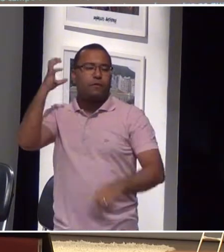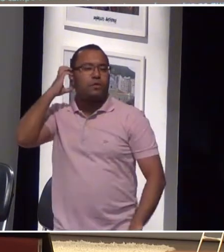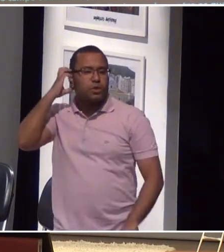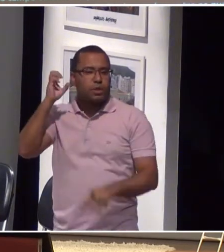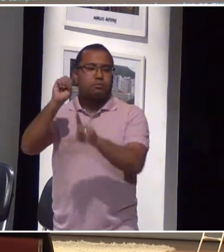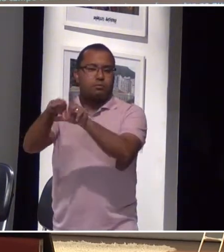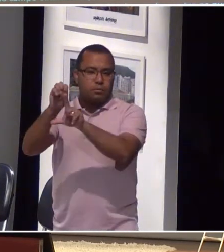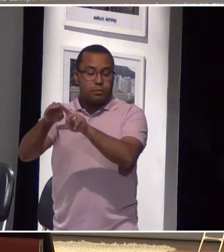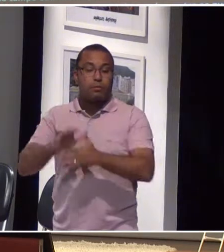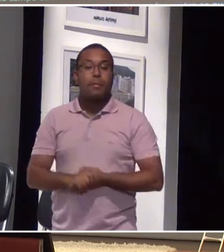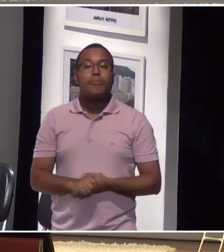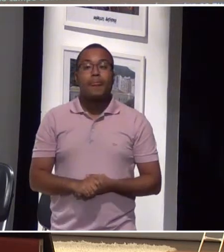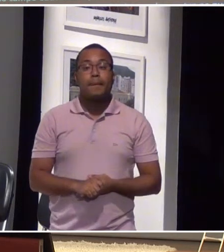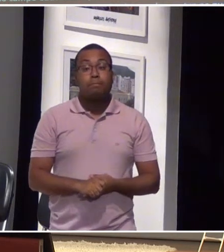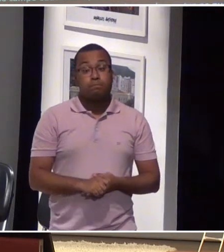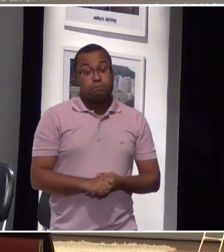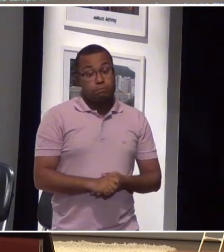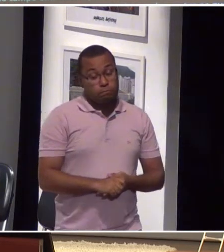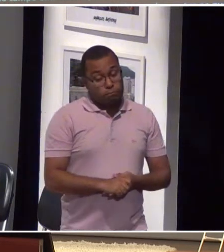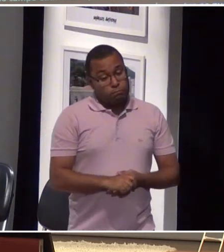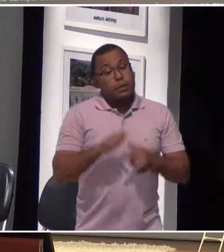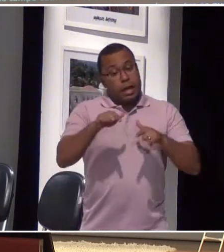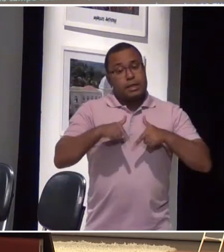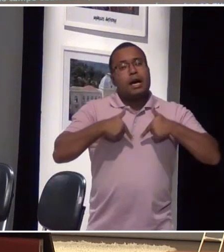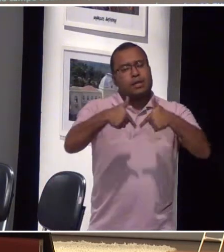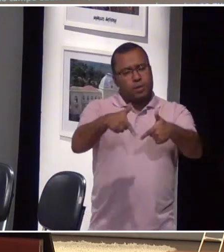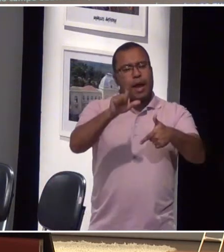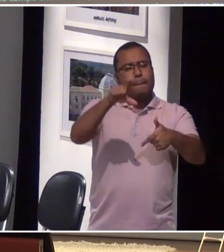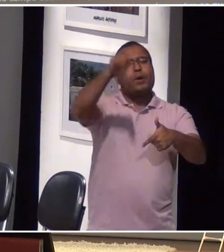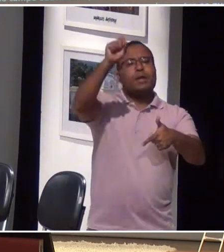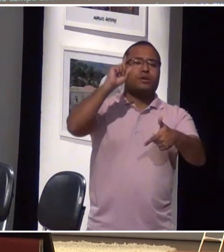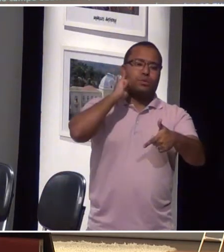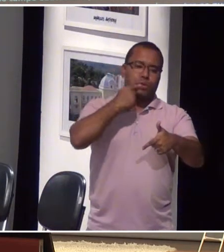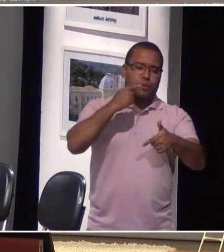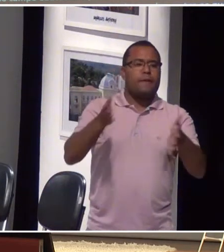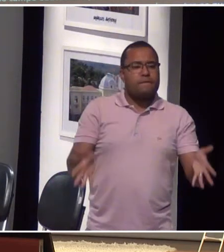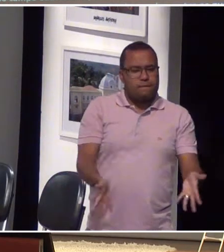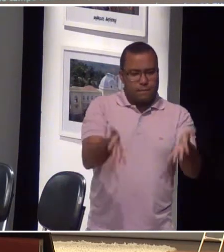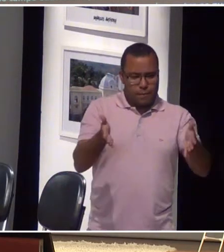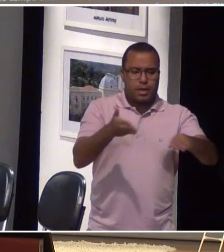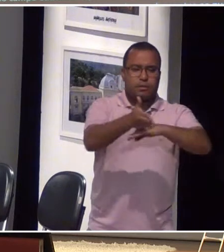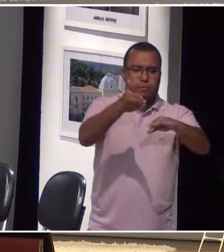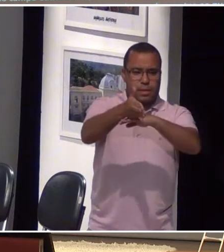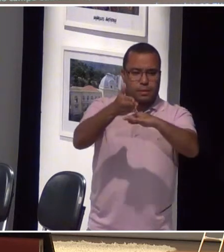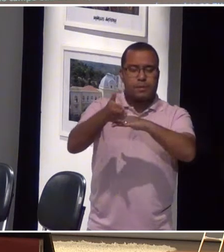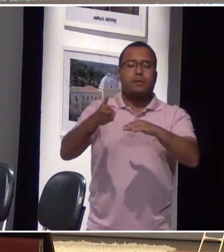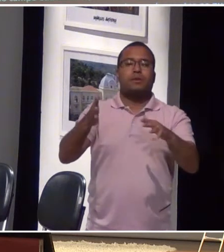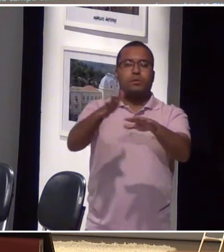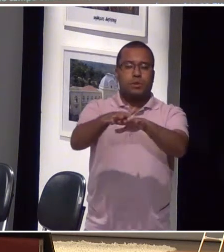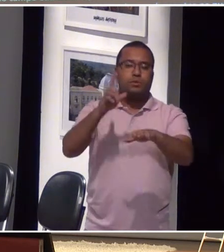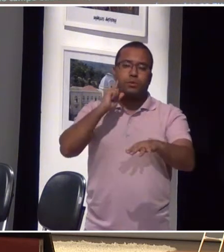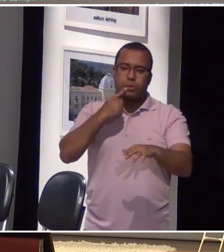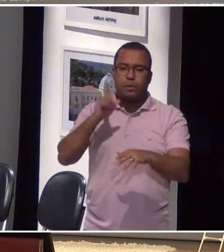fonoaudiologia. Essas ações elas dão prioridade aos surdos, por isso, elas investem na participação e inclusão